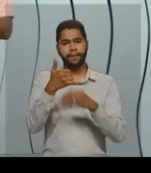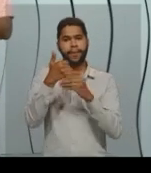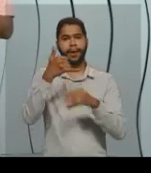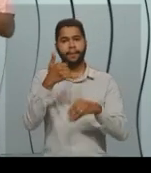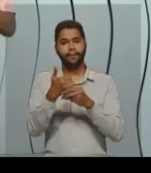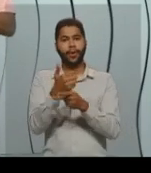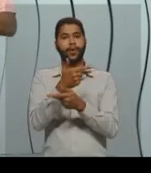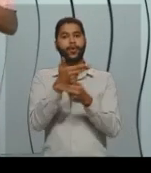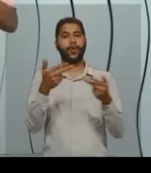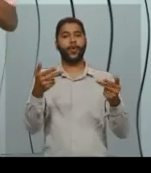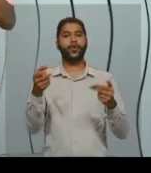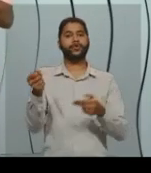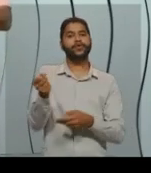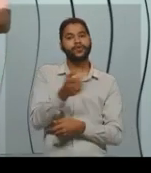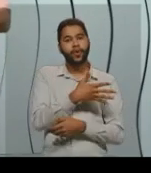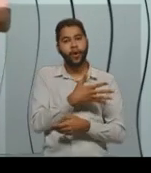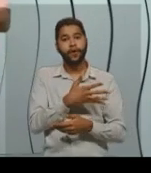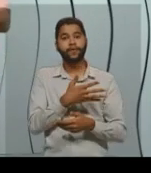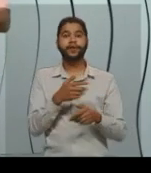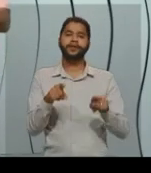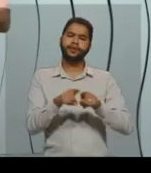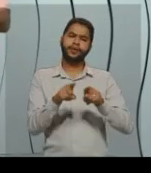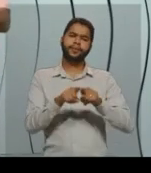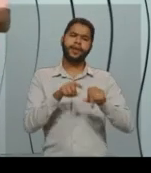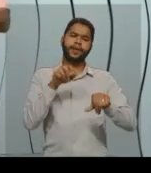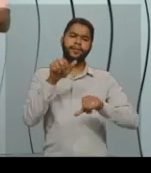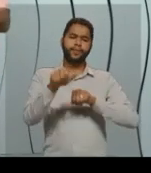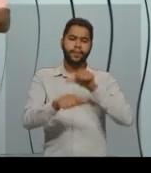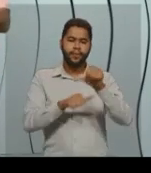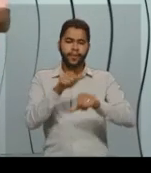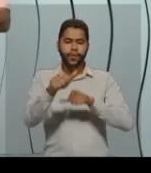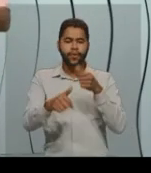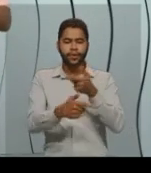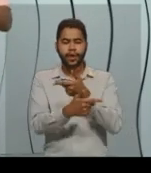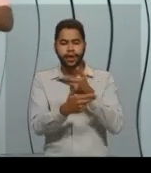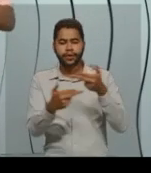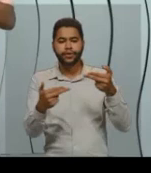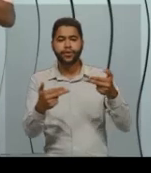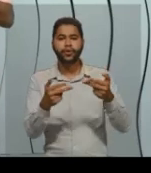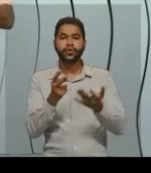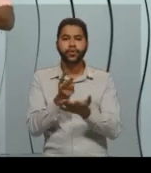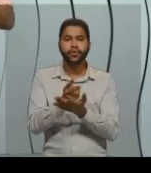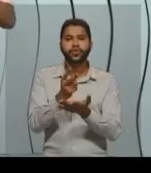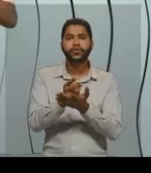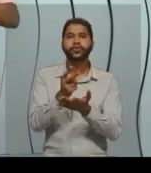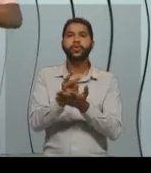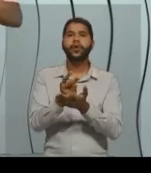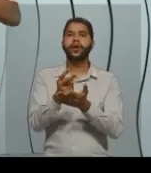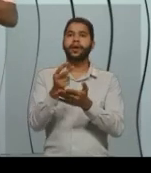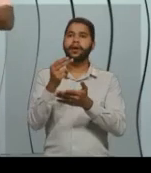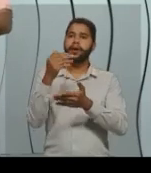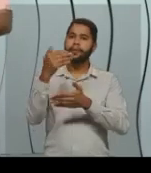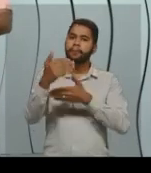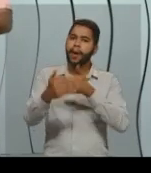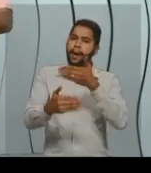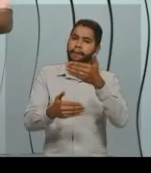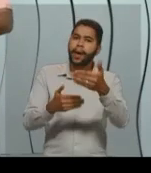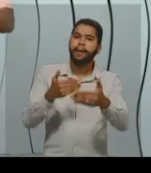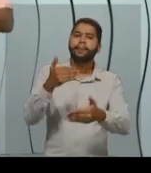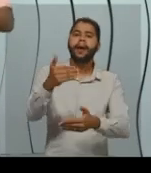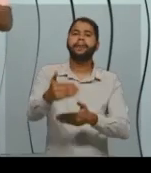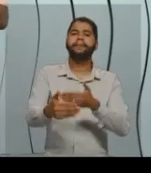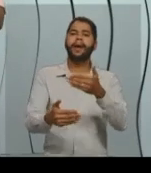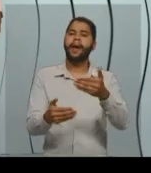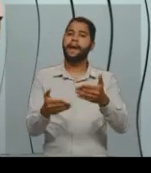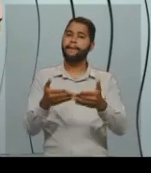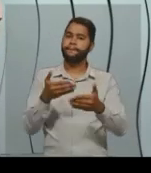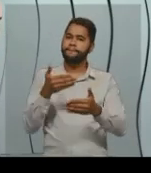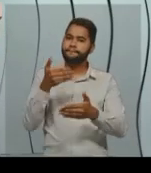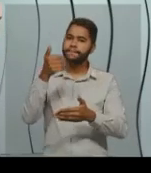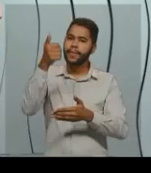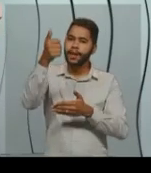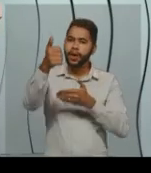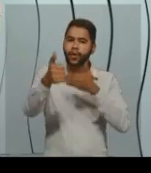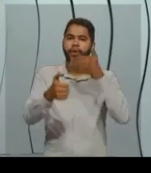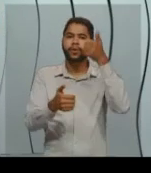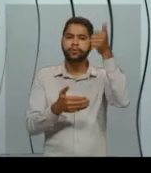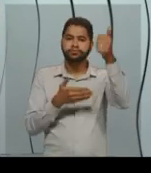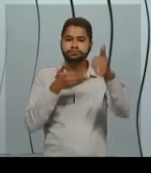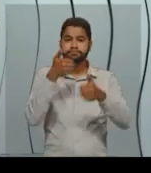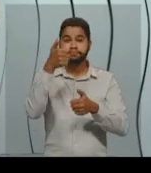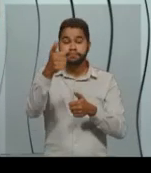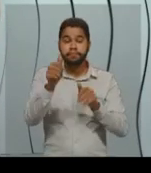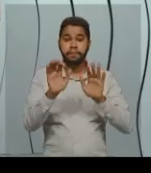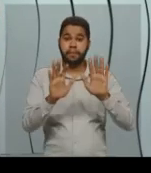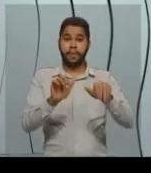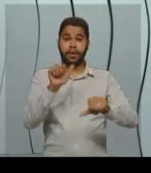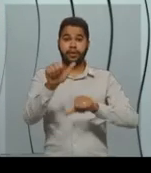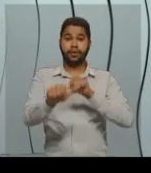com as coisas. As coisas mudam para que elas continuem atualizando, evoluindo, melhorando aquilo que elas são. Mas